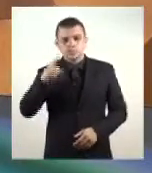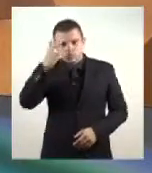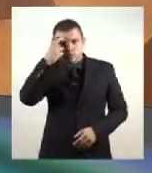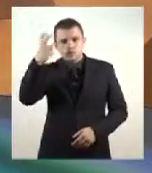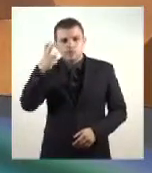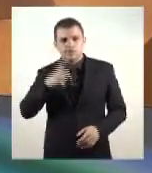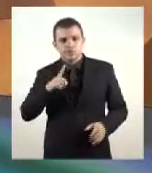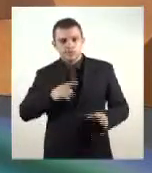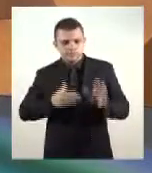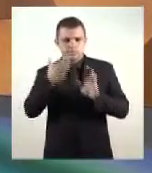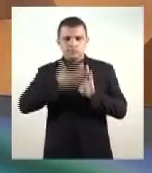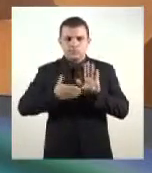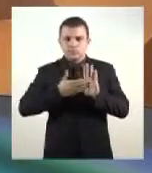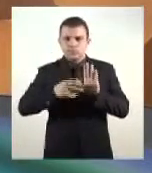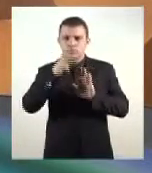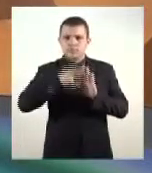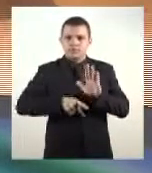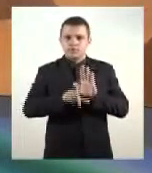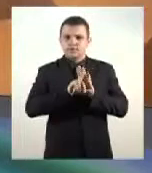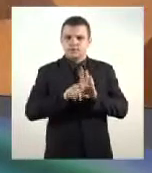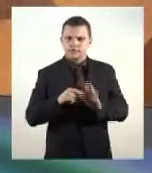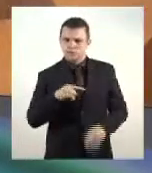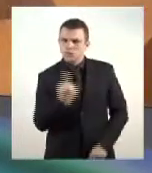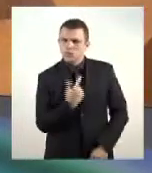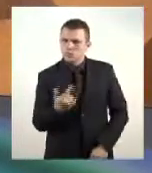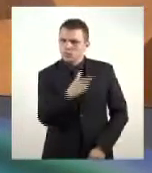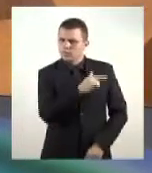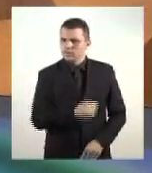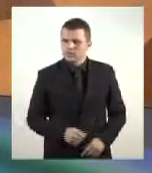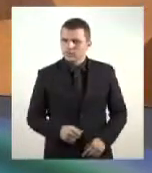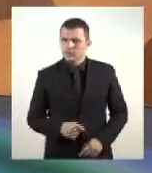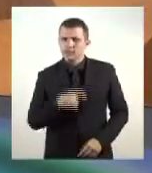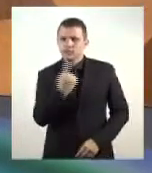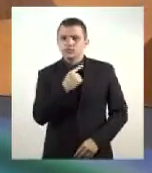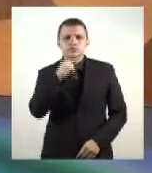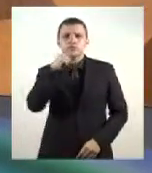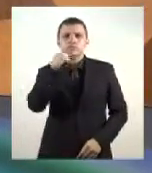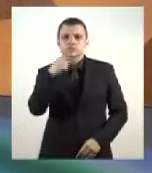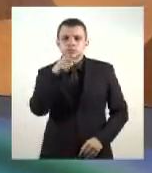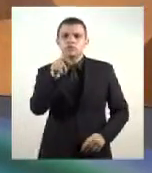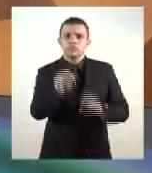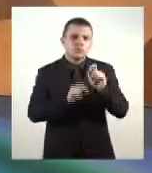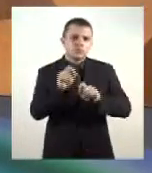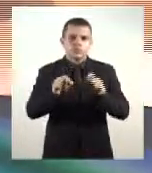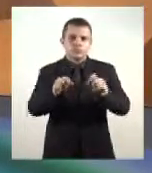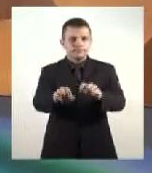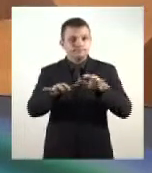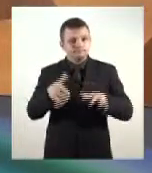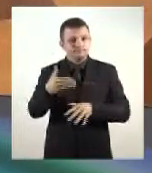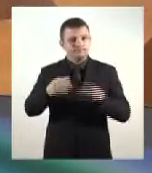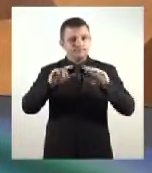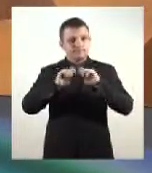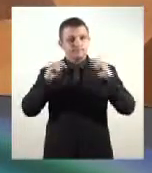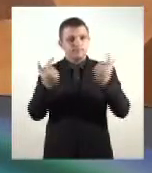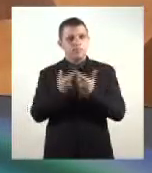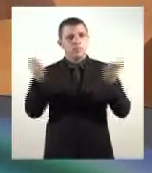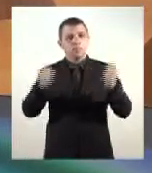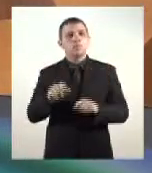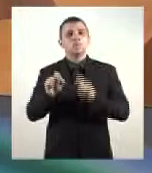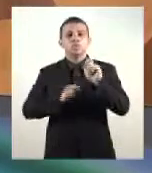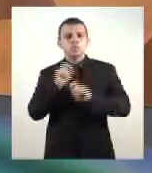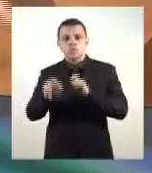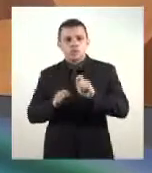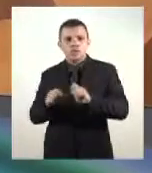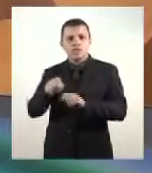leis? Será que nós não temos a inteligência necessária de fazer essa casa como órgão catalisador, junto ao Tribunal